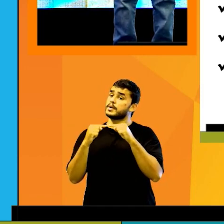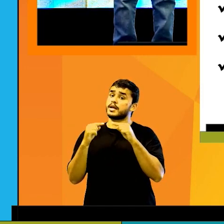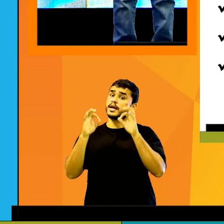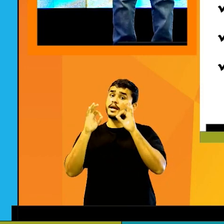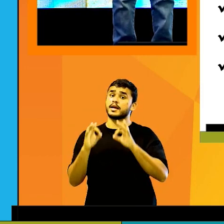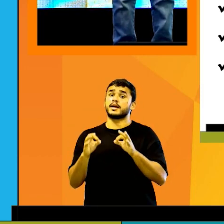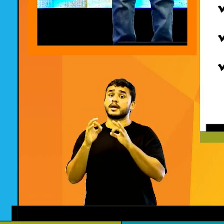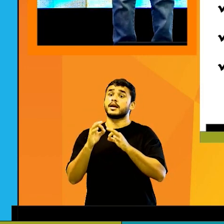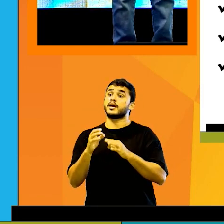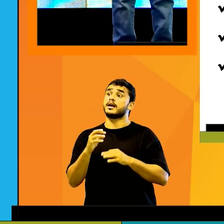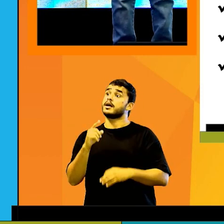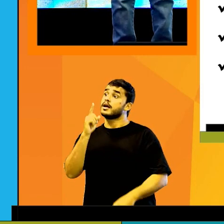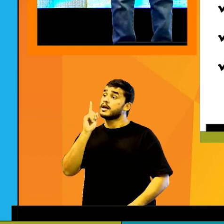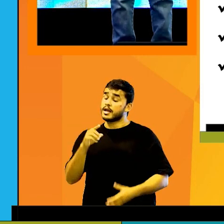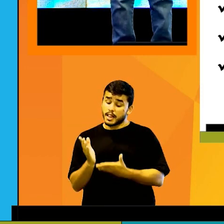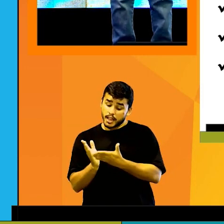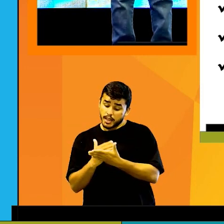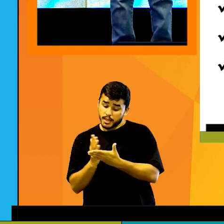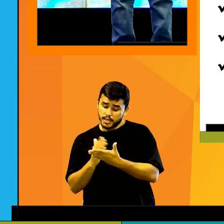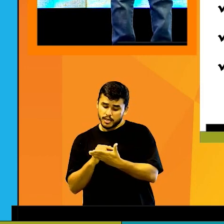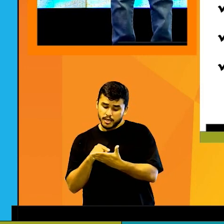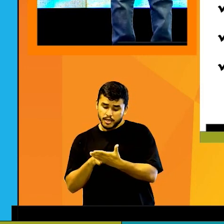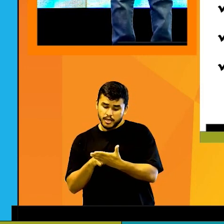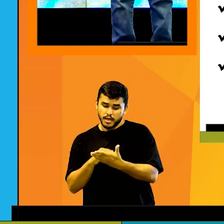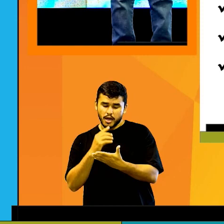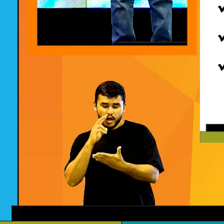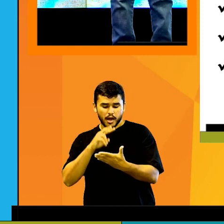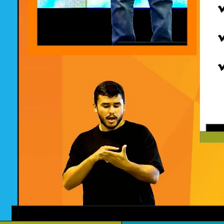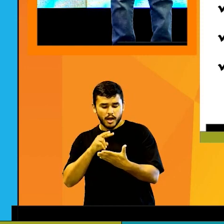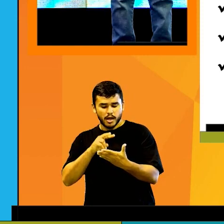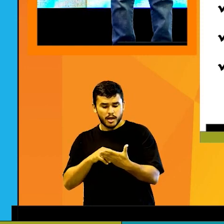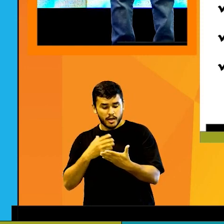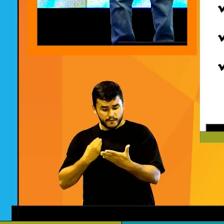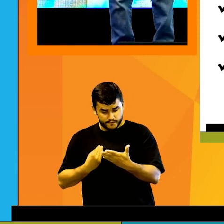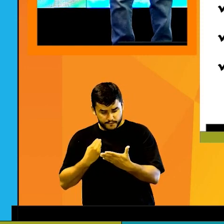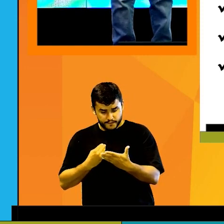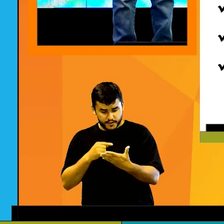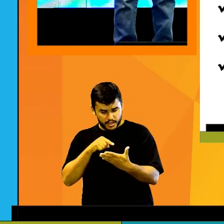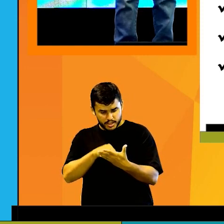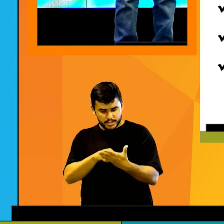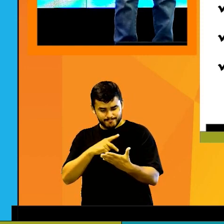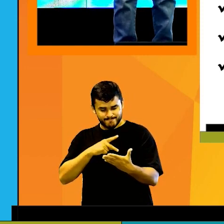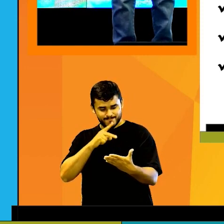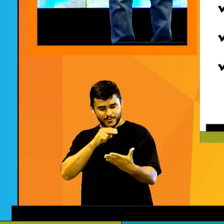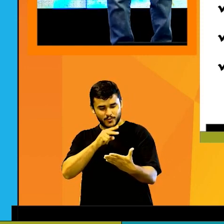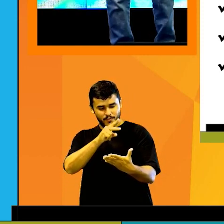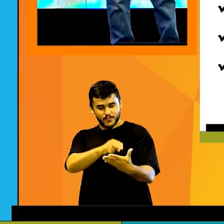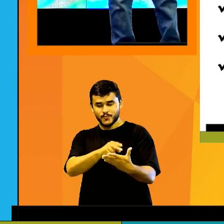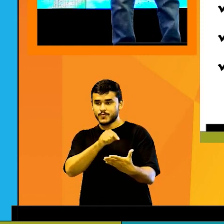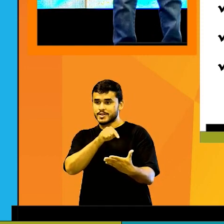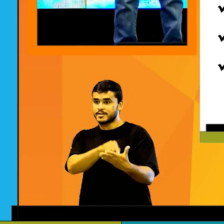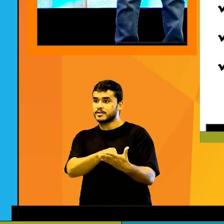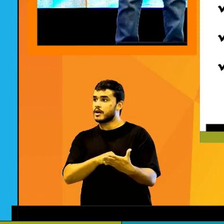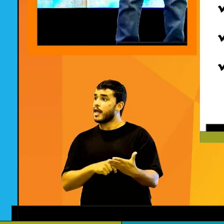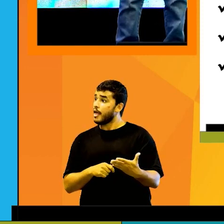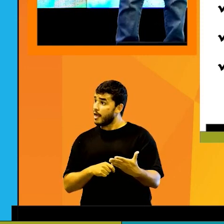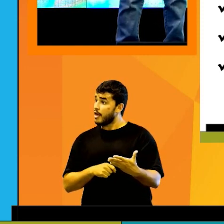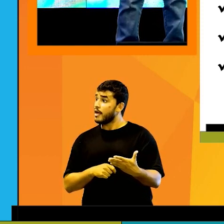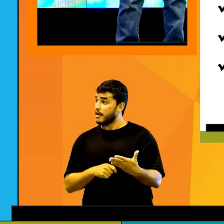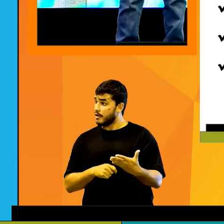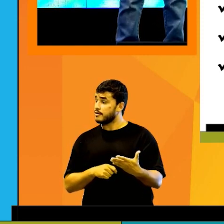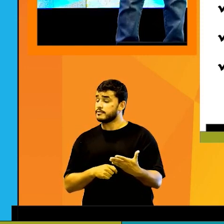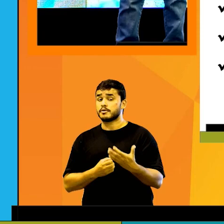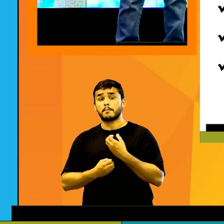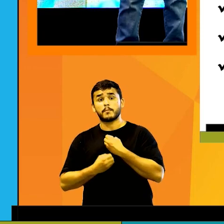romances como a vida é, sem tirar nem pôr. Olha que forte oposição foi do realismo